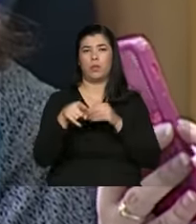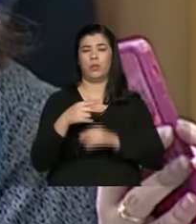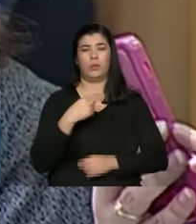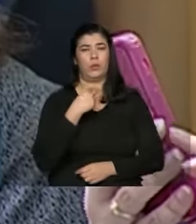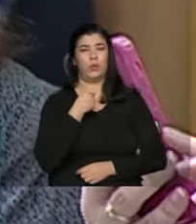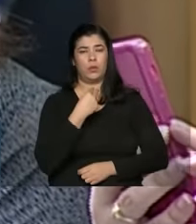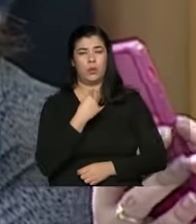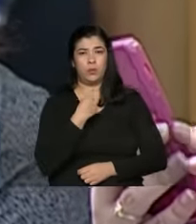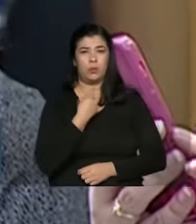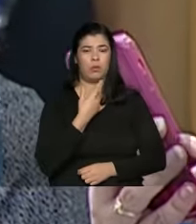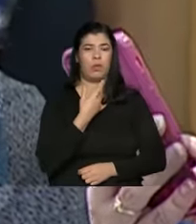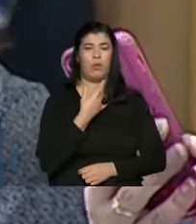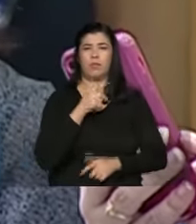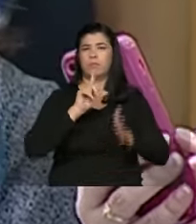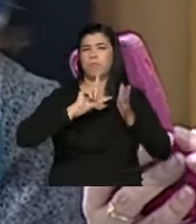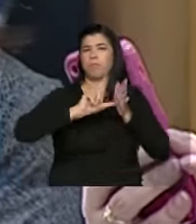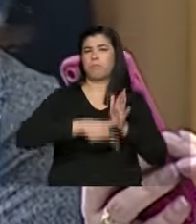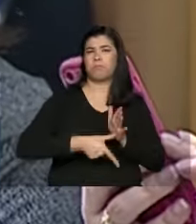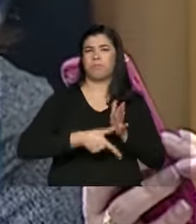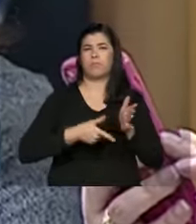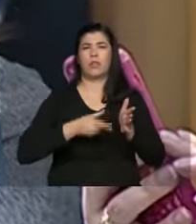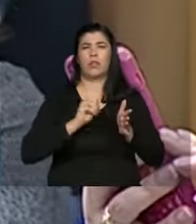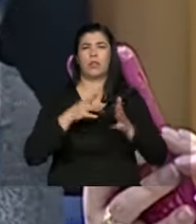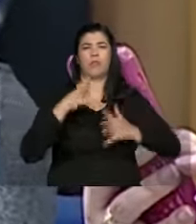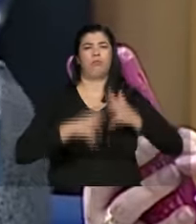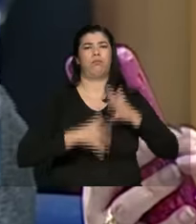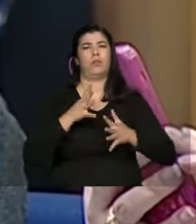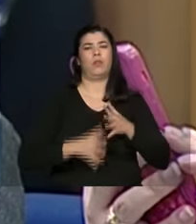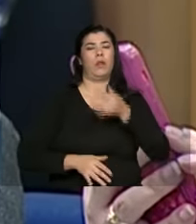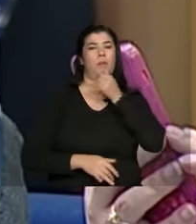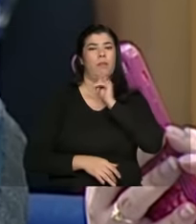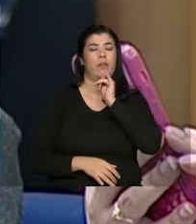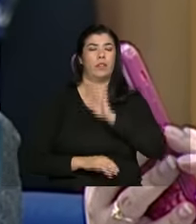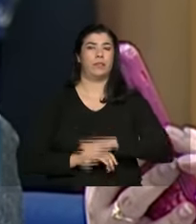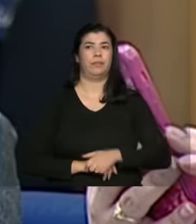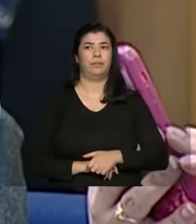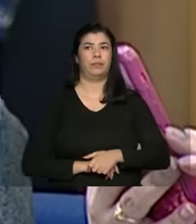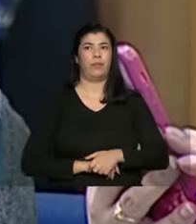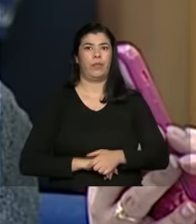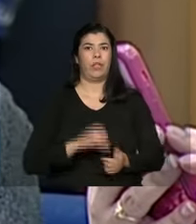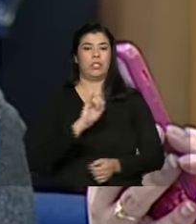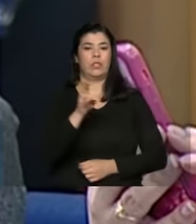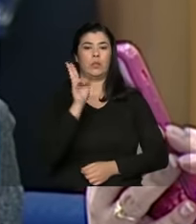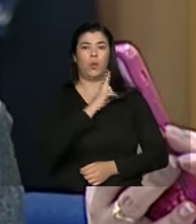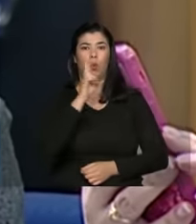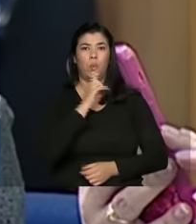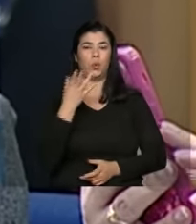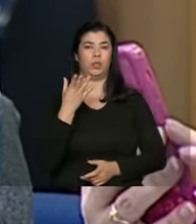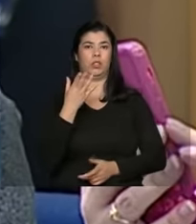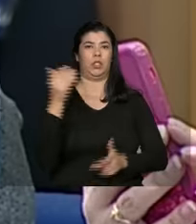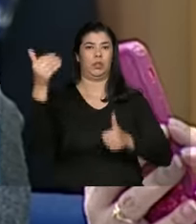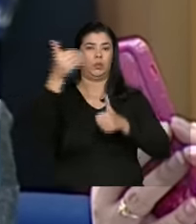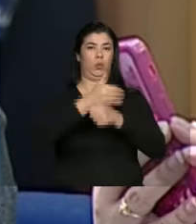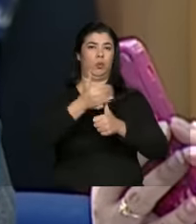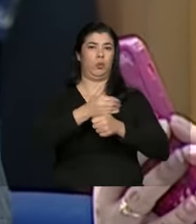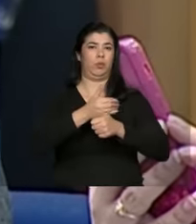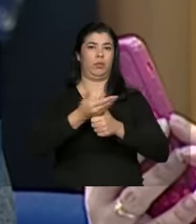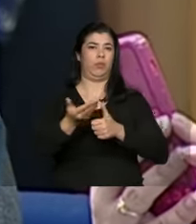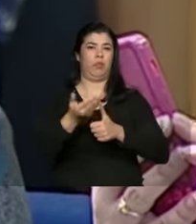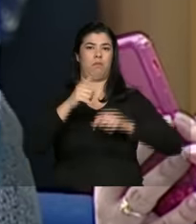eh retardar ou ou atrapalhar ele na se for uma coisa de de emergência né ele tiver que eh